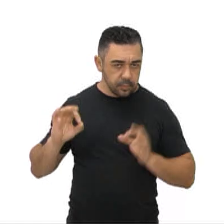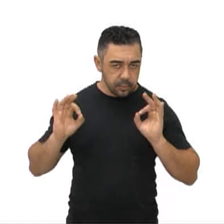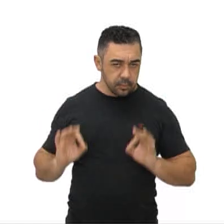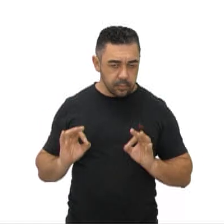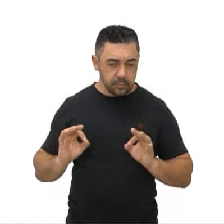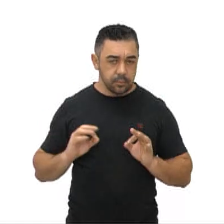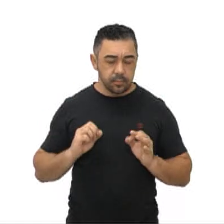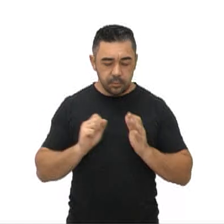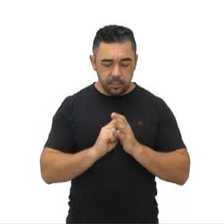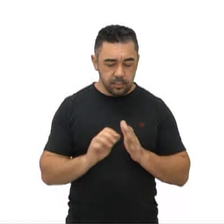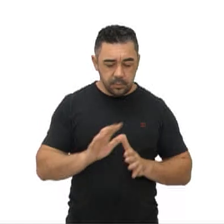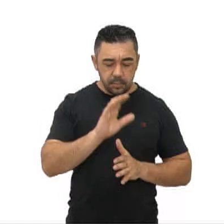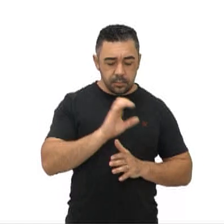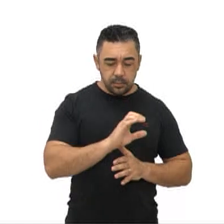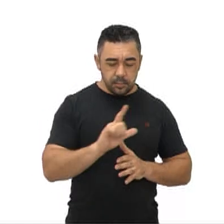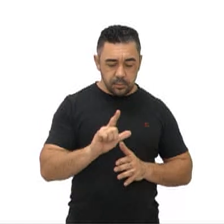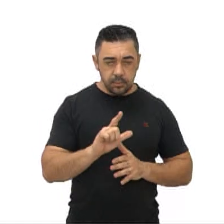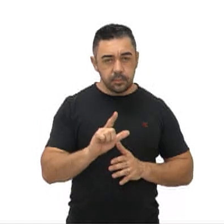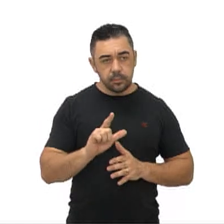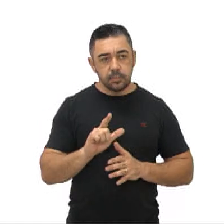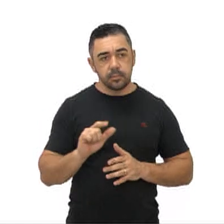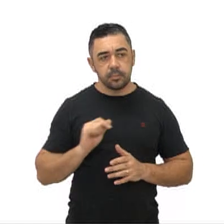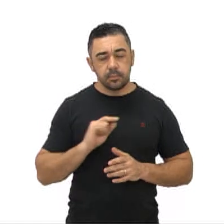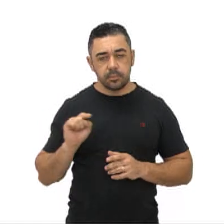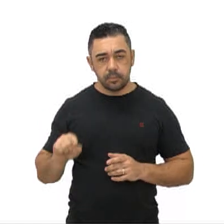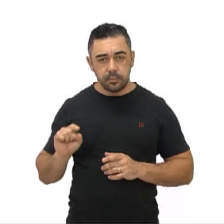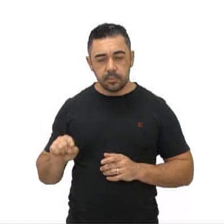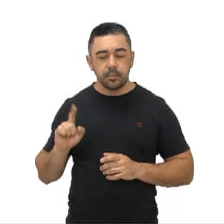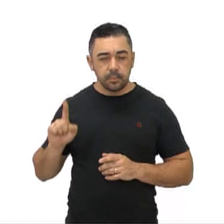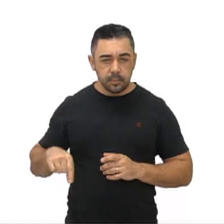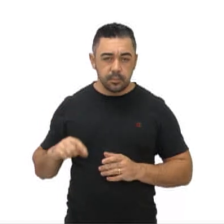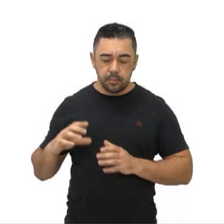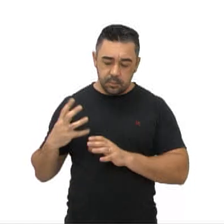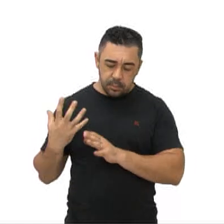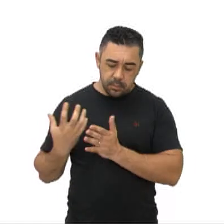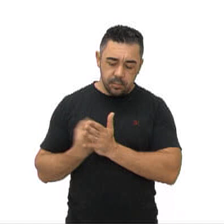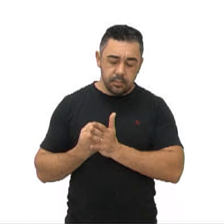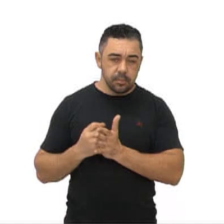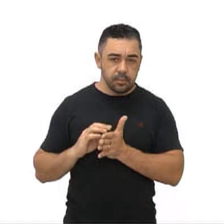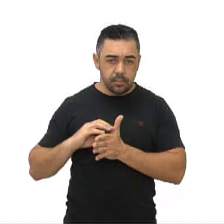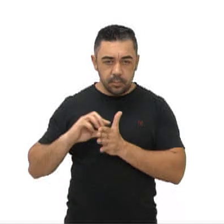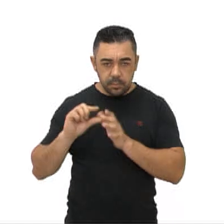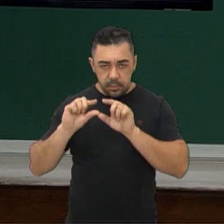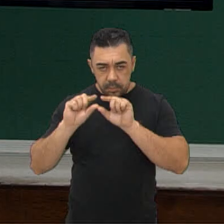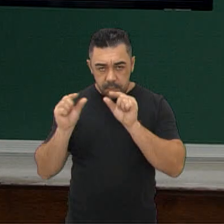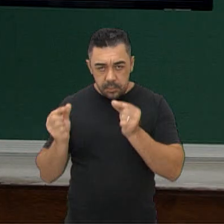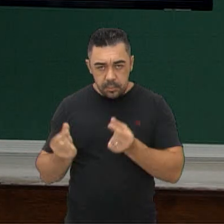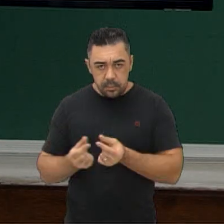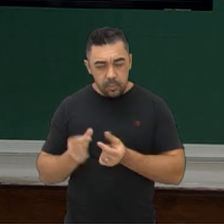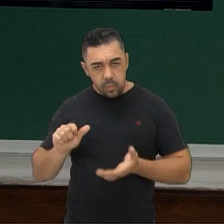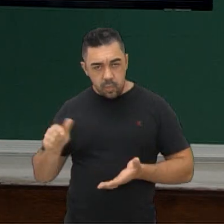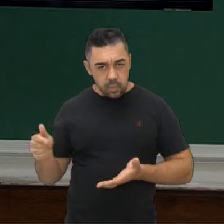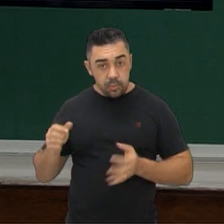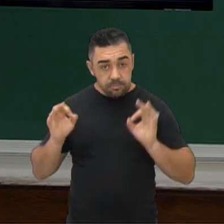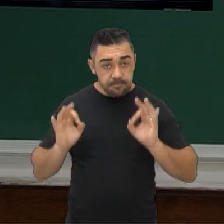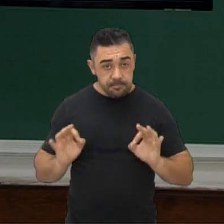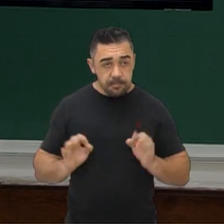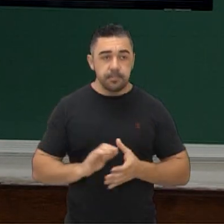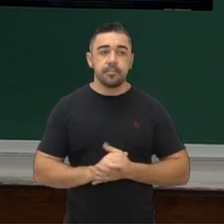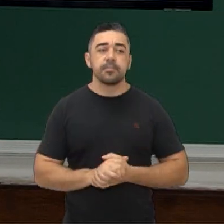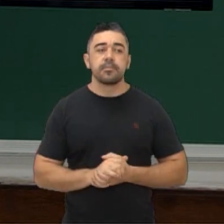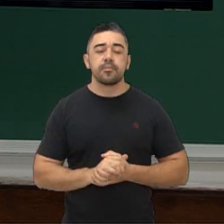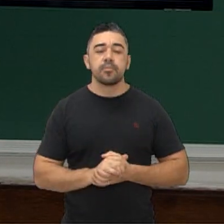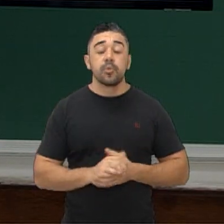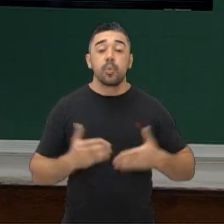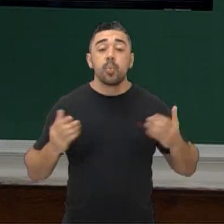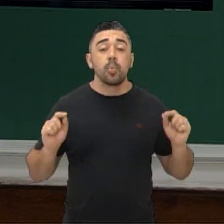cloro vai ser liberado nesse polo aqui e o cromo vai ficar depositado em cima do anel lá no outro polo, correto?